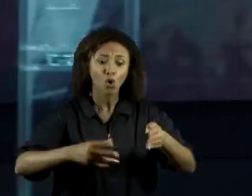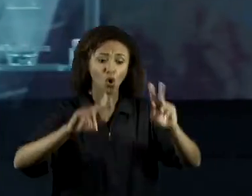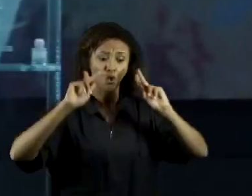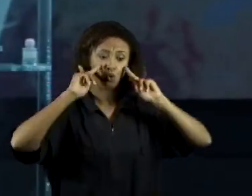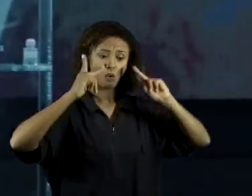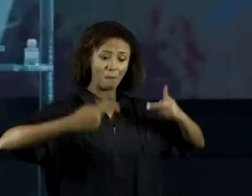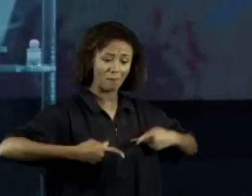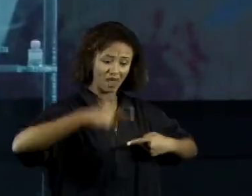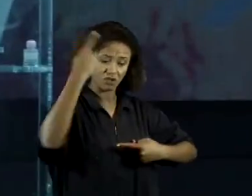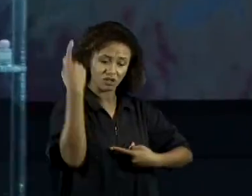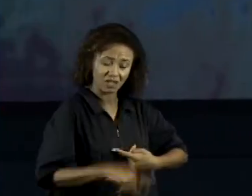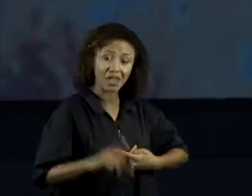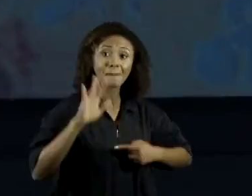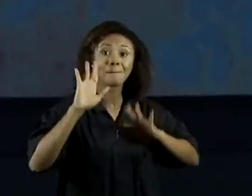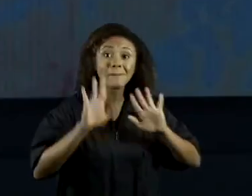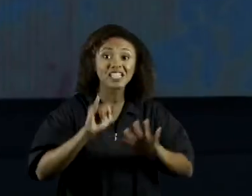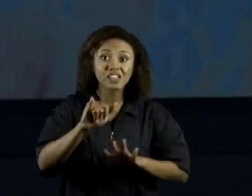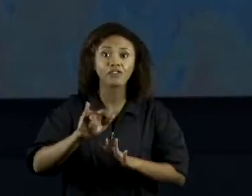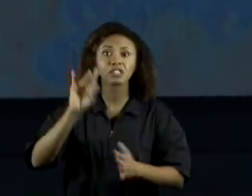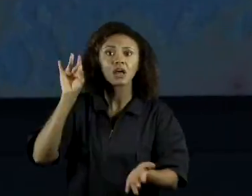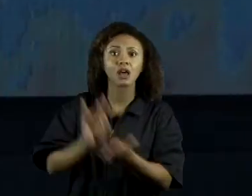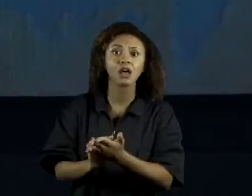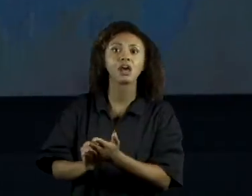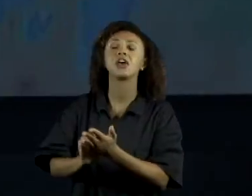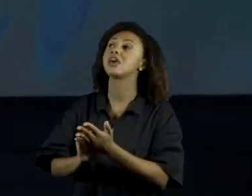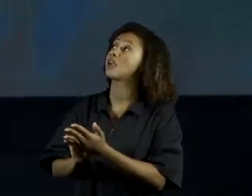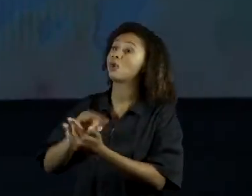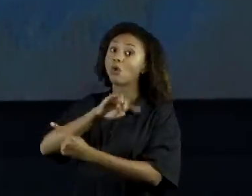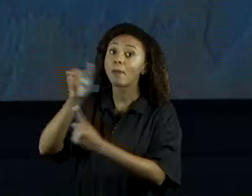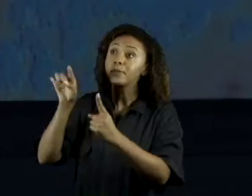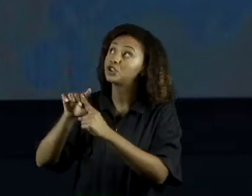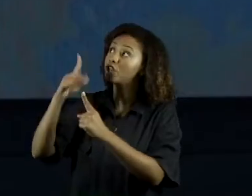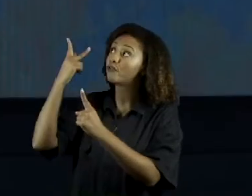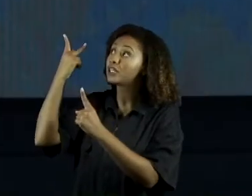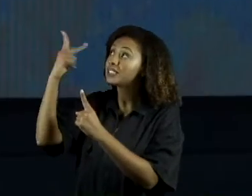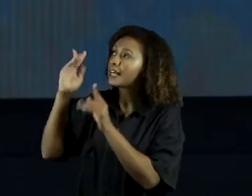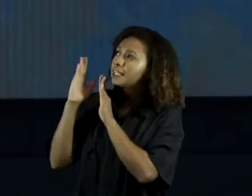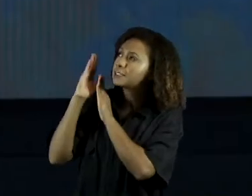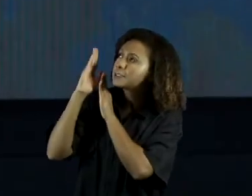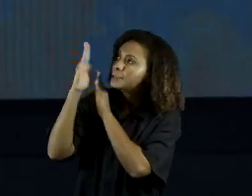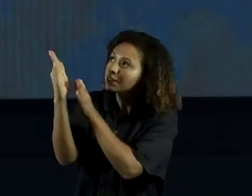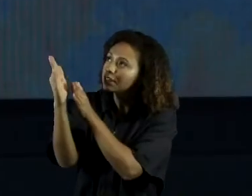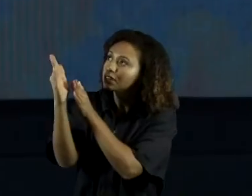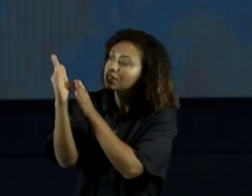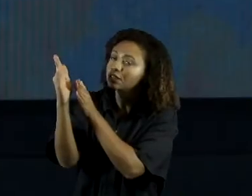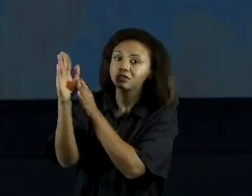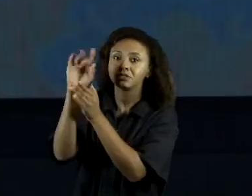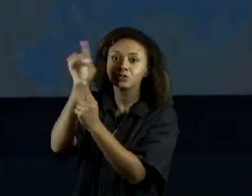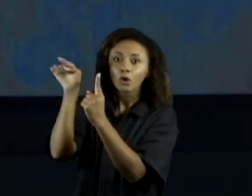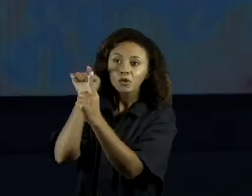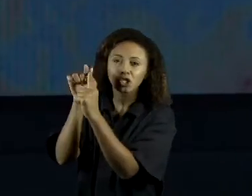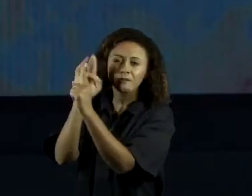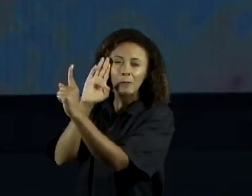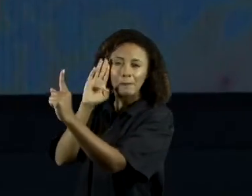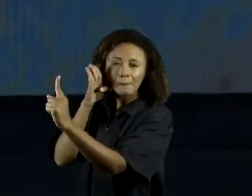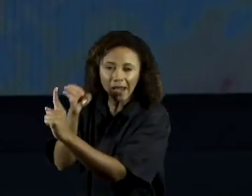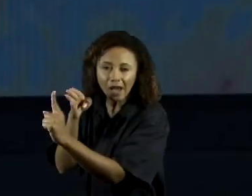Deus. Mas se você está chamado pelo seu propósito e anda nessa direção, todas as